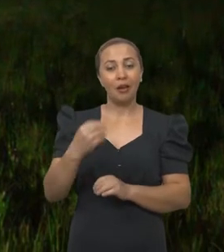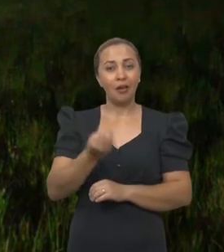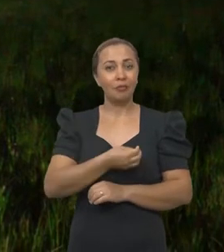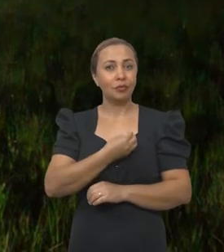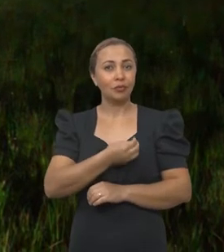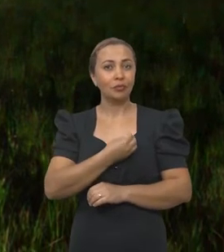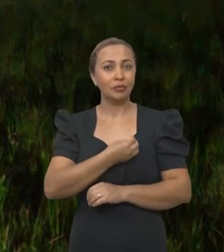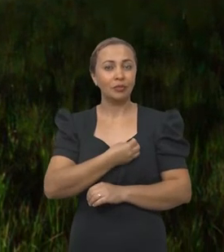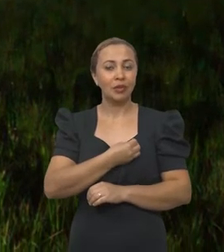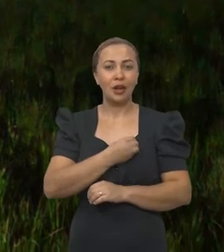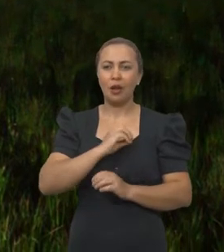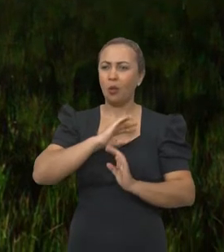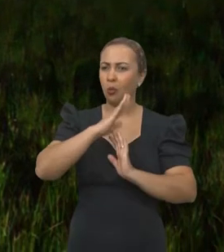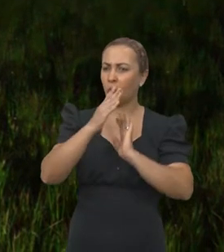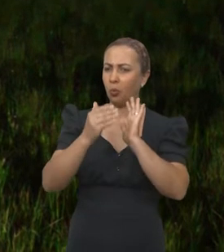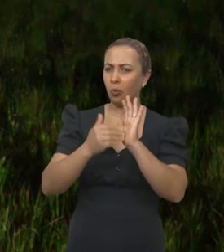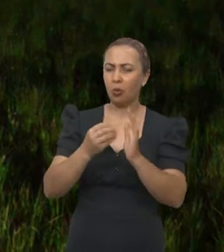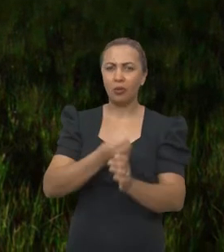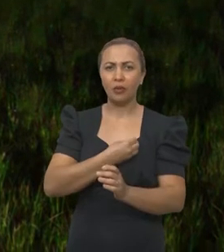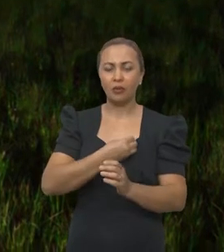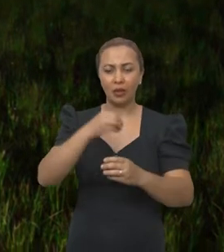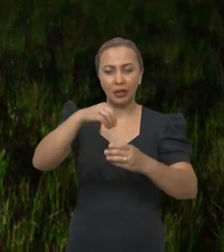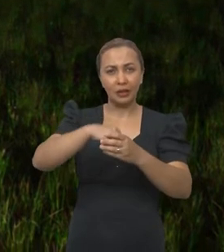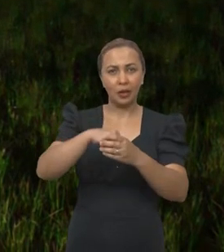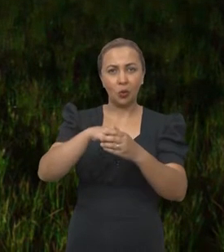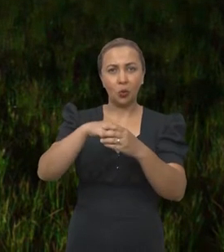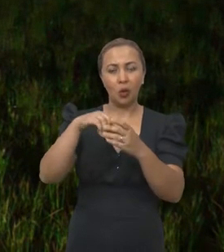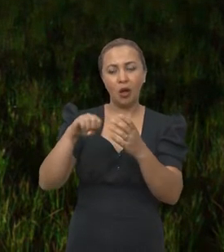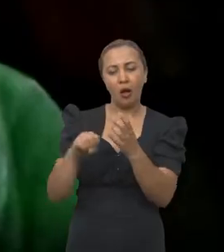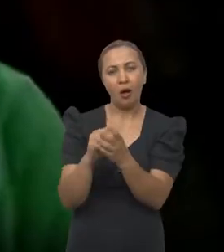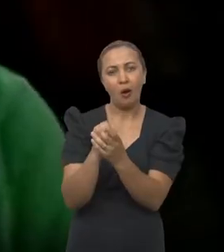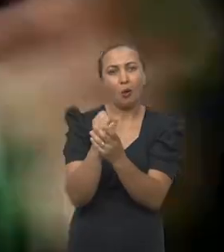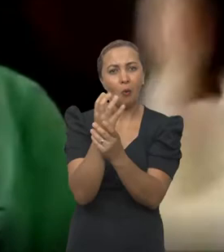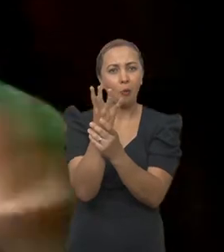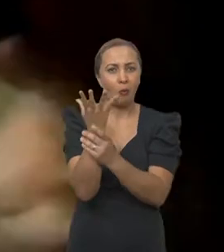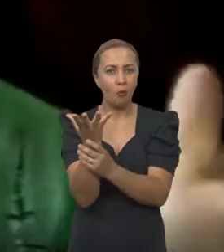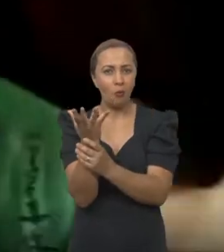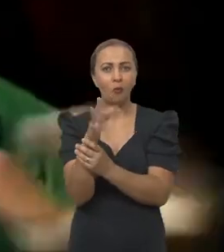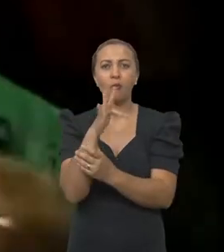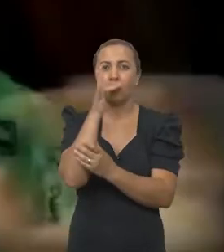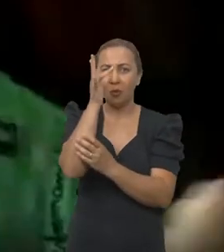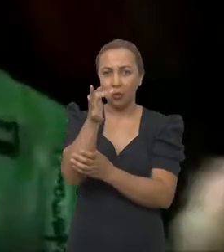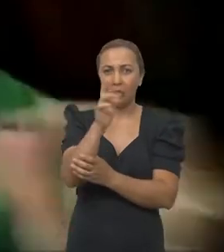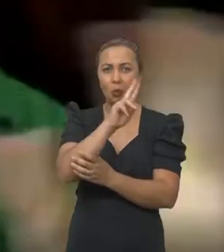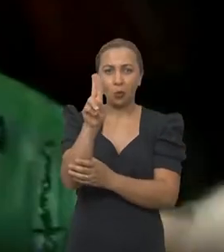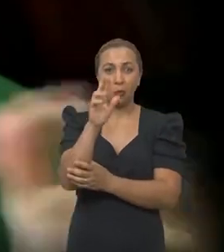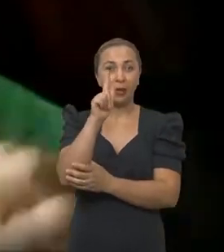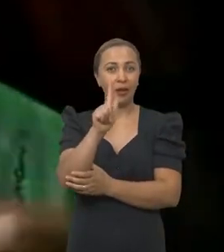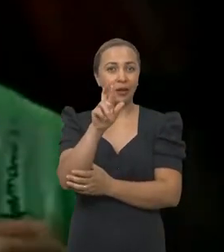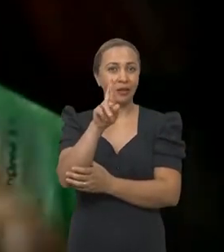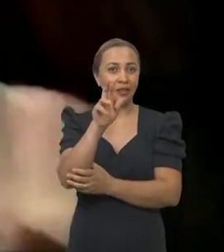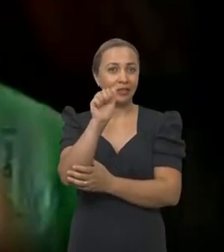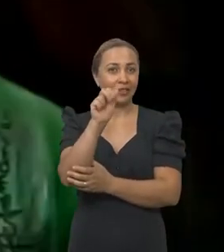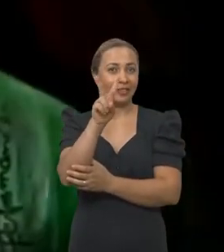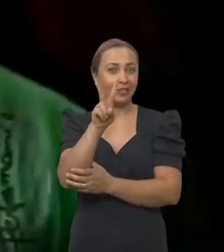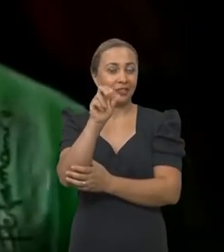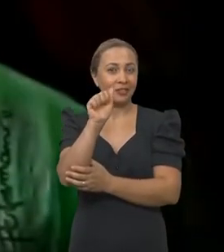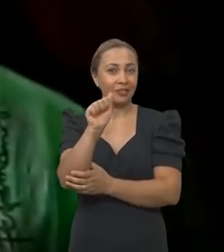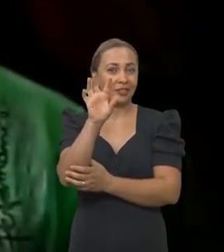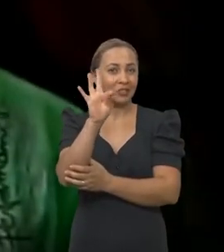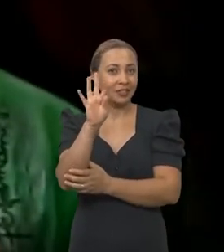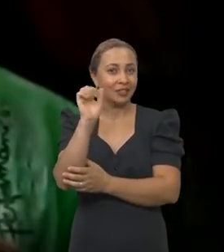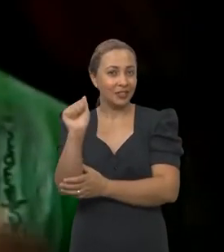ela se referem a vida inteira dentro das Bromélias e também conhecida como gravar táxi dependendo da